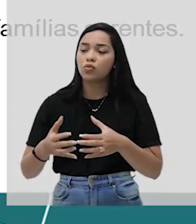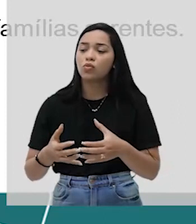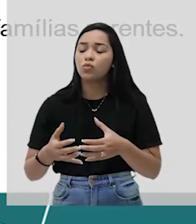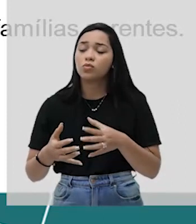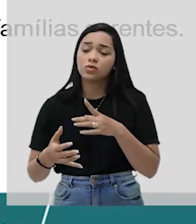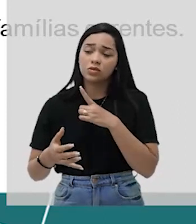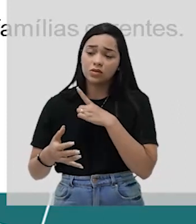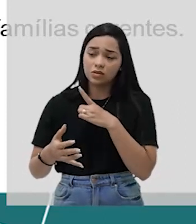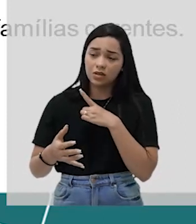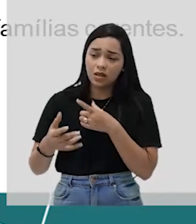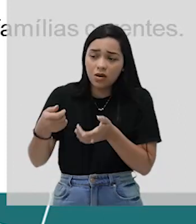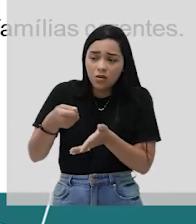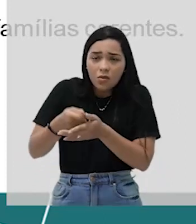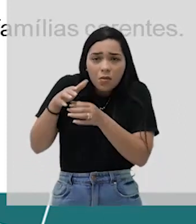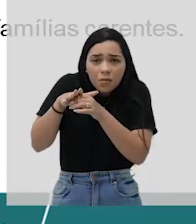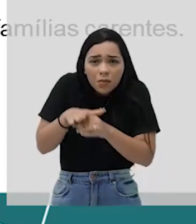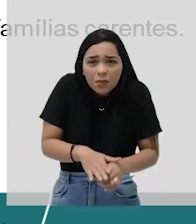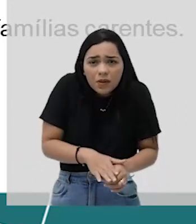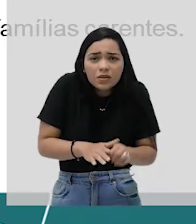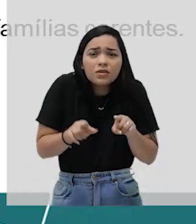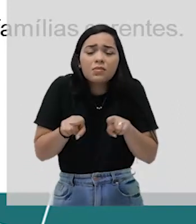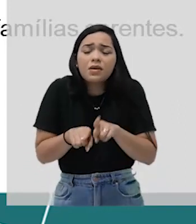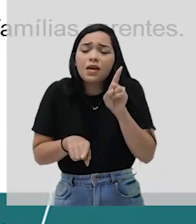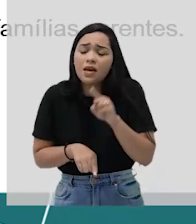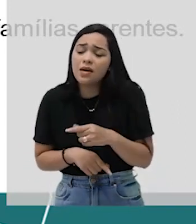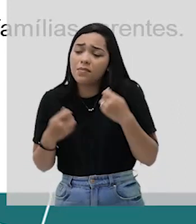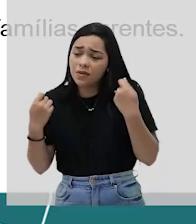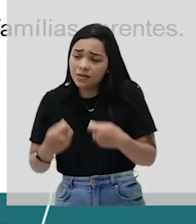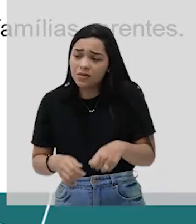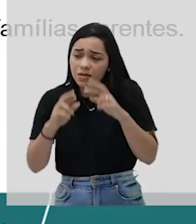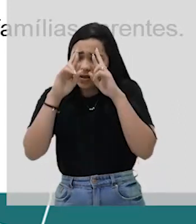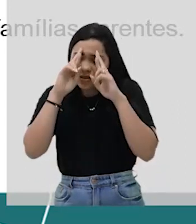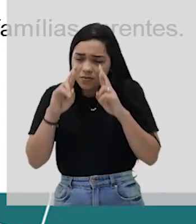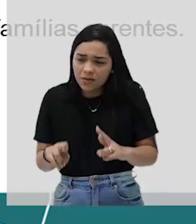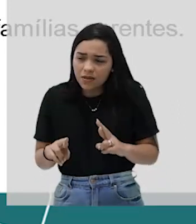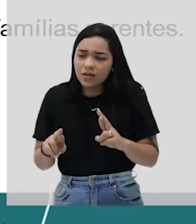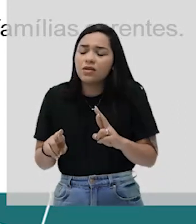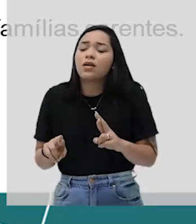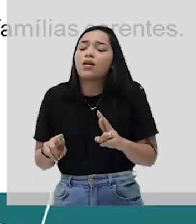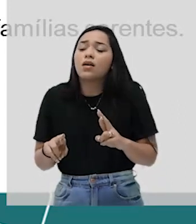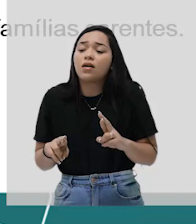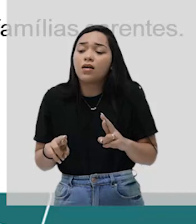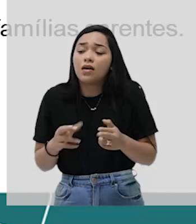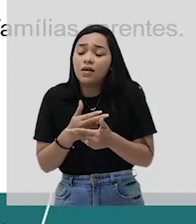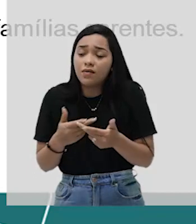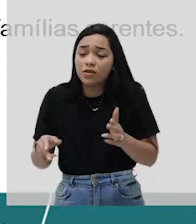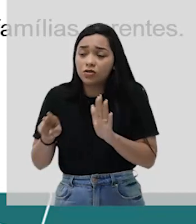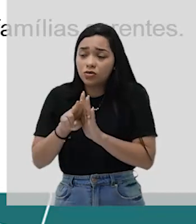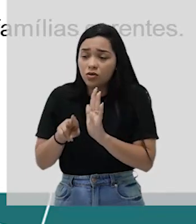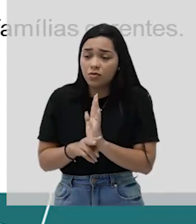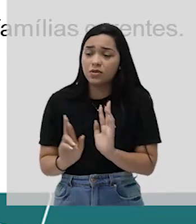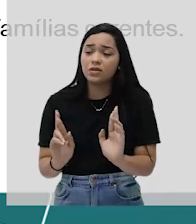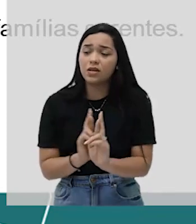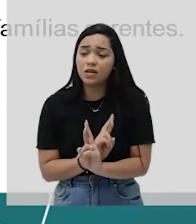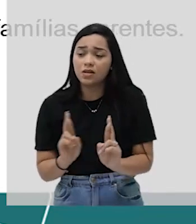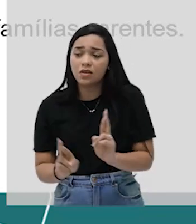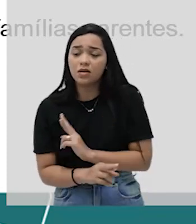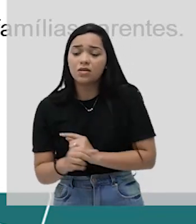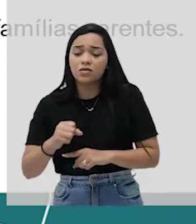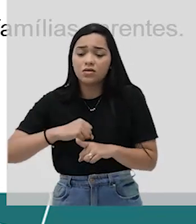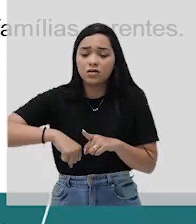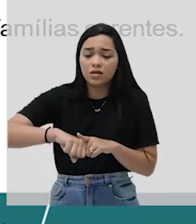às minorias oprimidas. É preciso se respeitar e se cumprir as normas em relação às